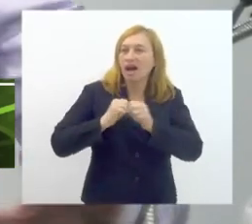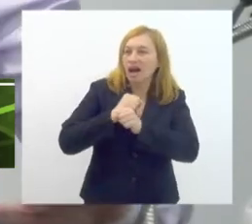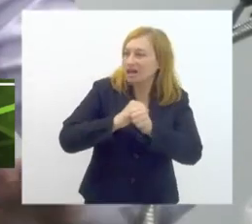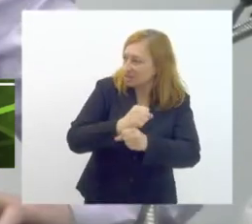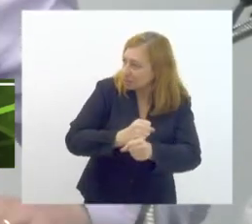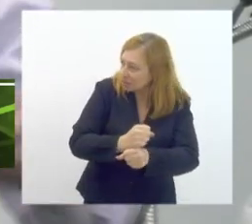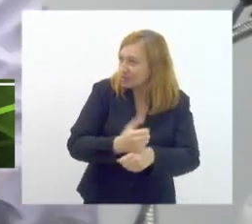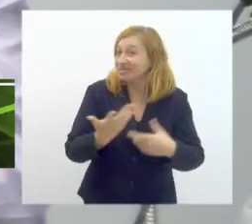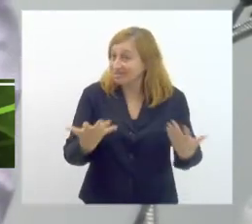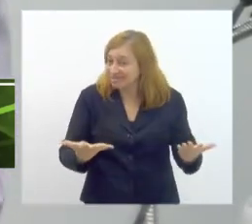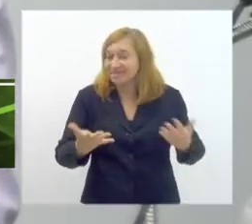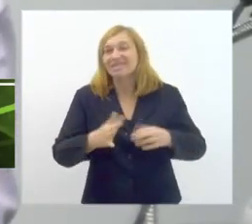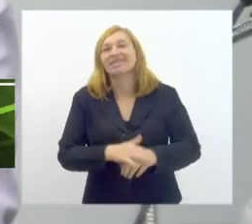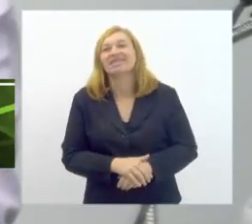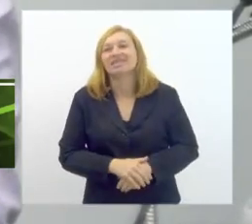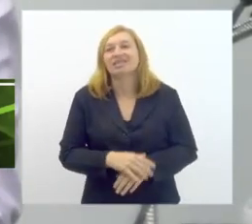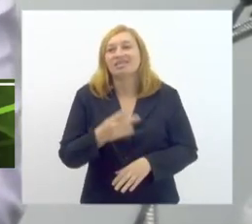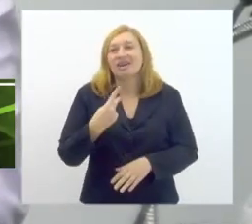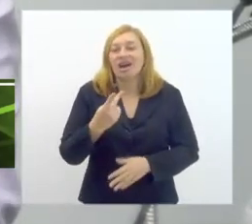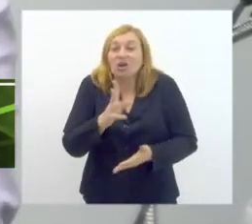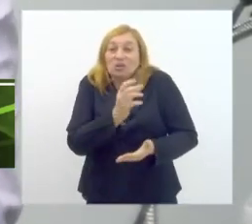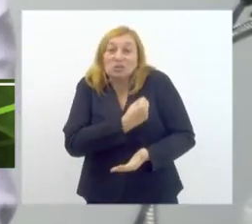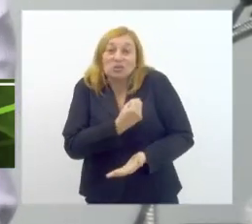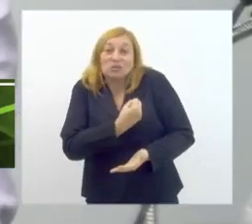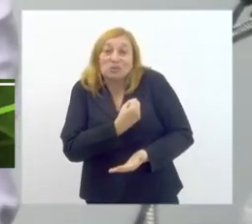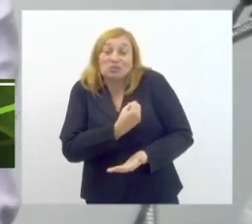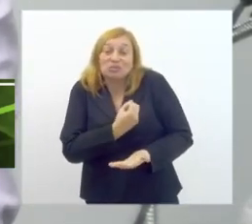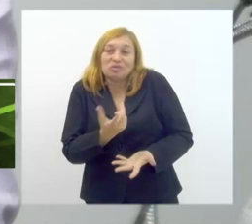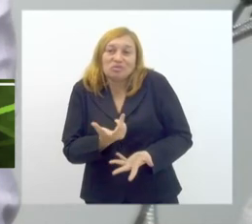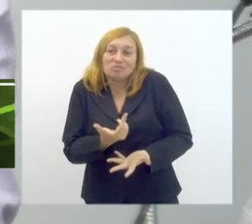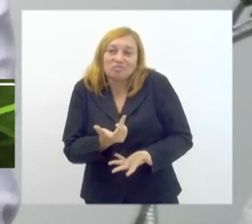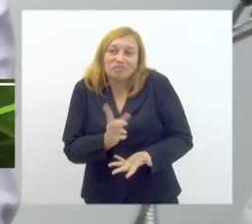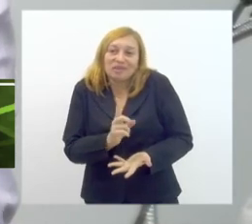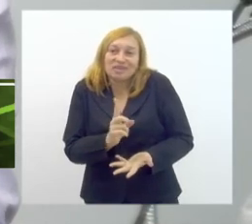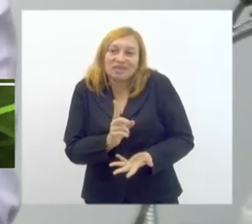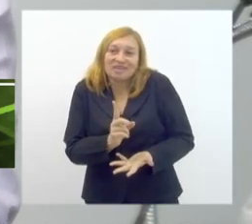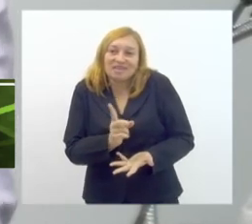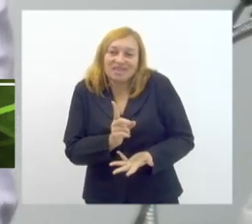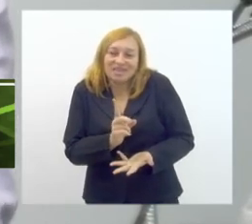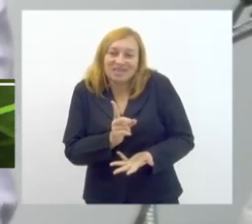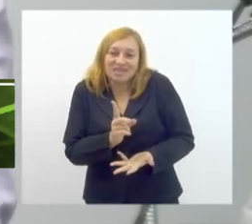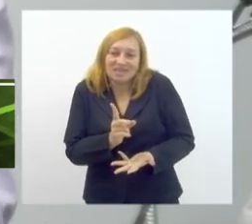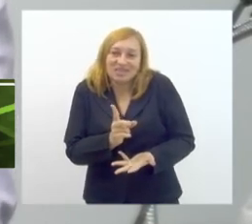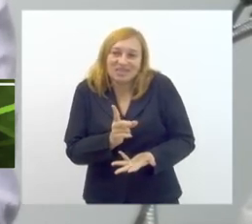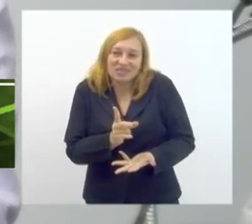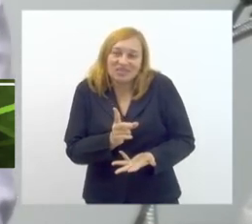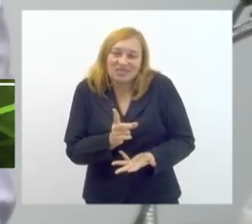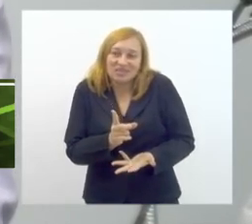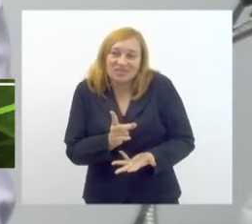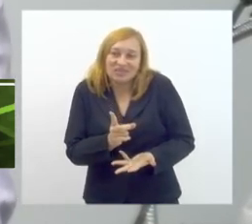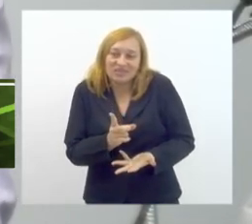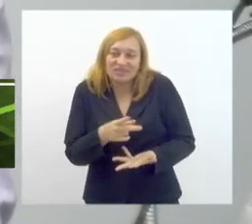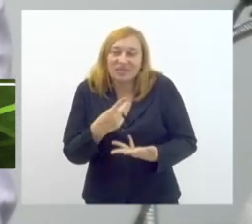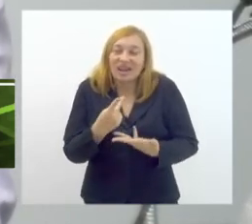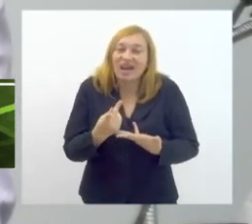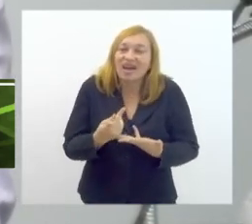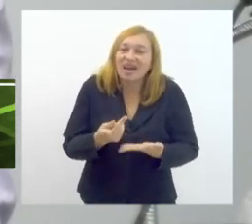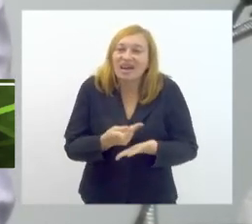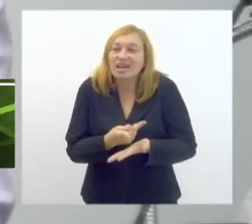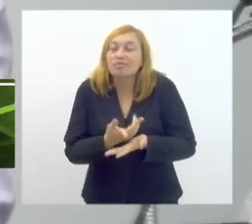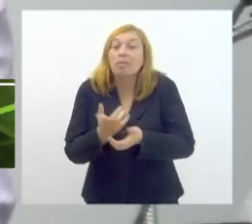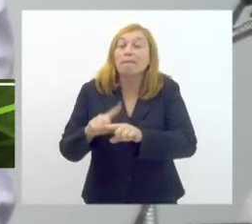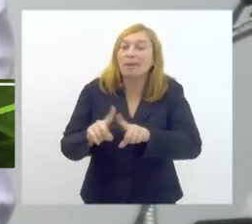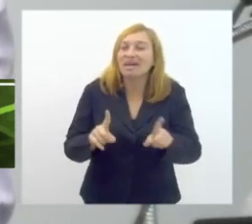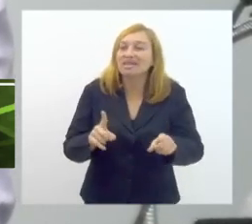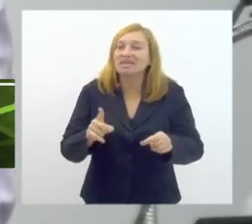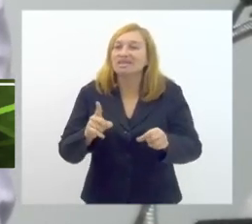vou citar os números exatos para não falar nossas idades, mas, enfim, estamos muito